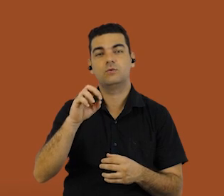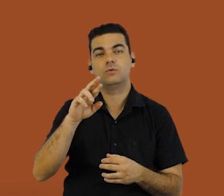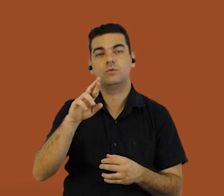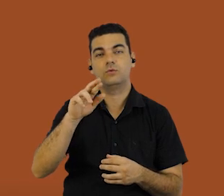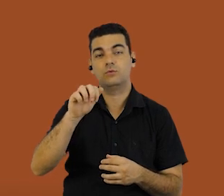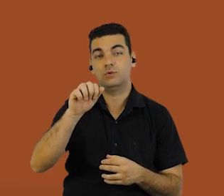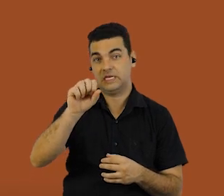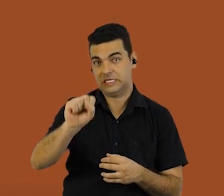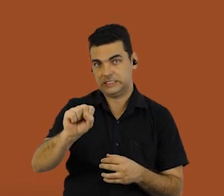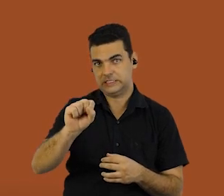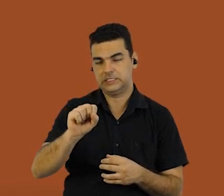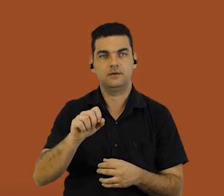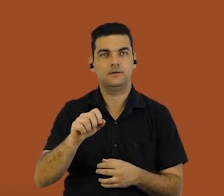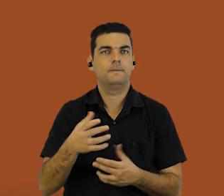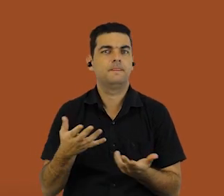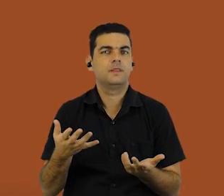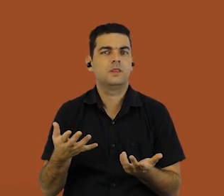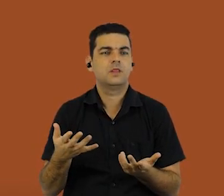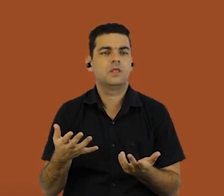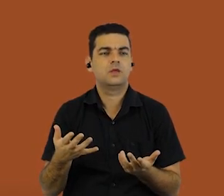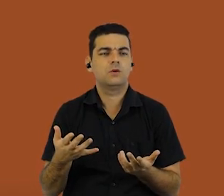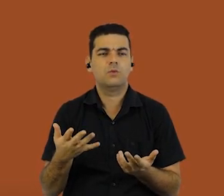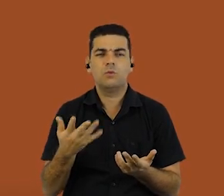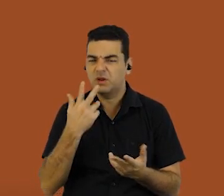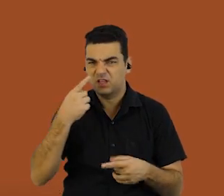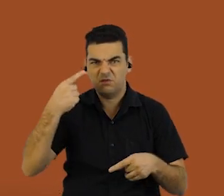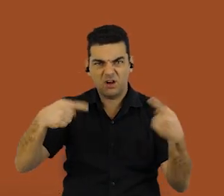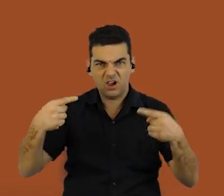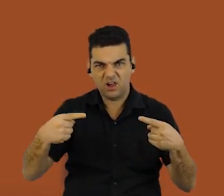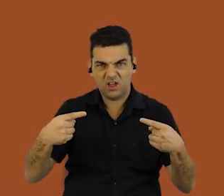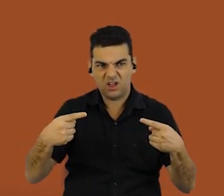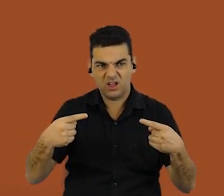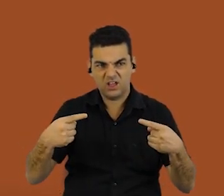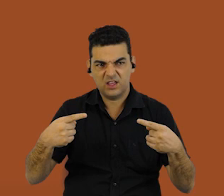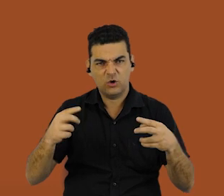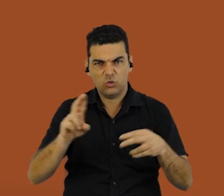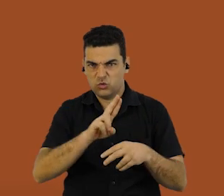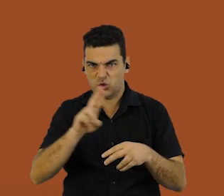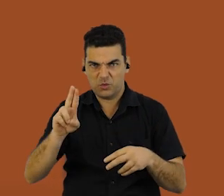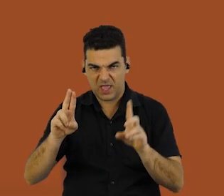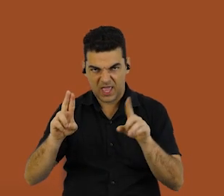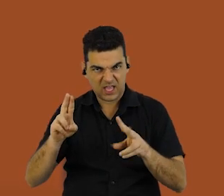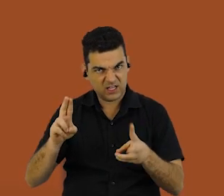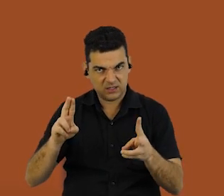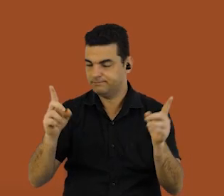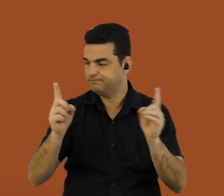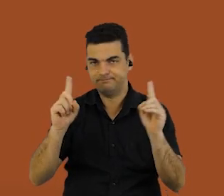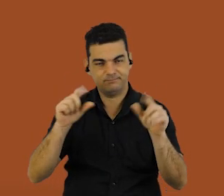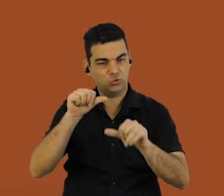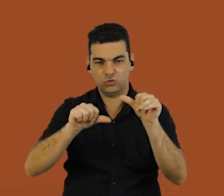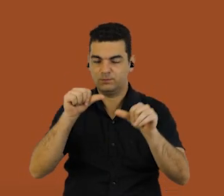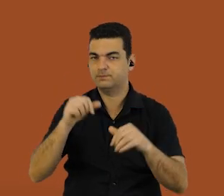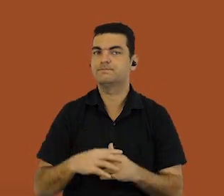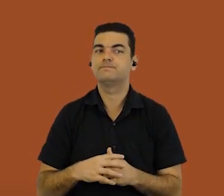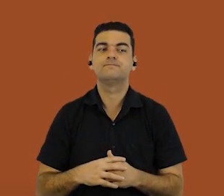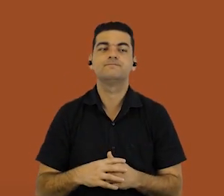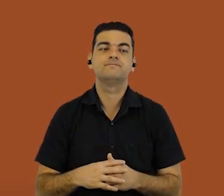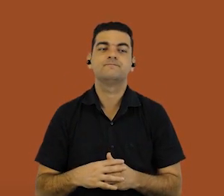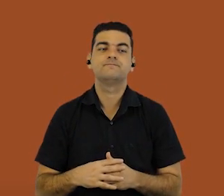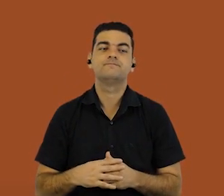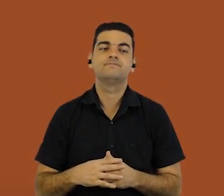Então, nós hoje não definimos mais dessa forma, não nominamos mais dessa forma. Nós o nominamos